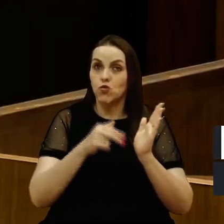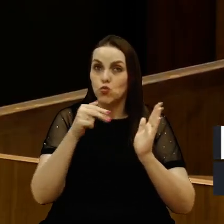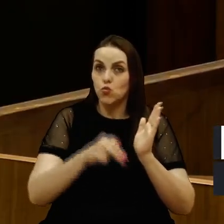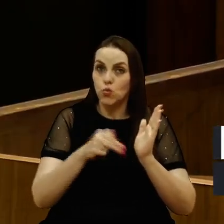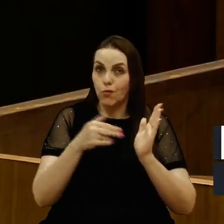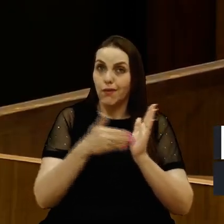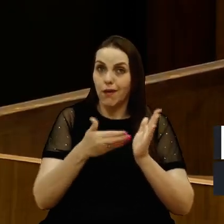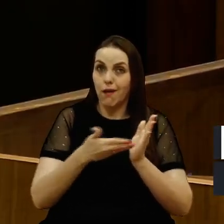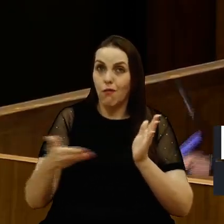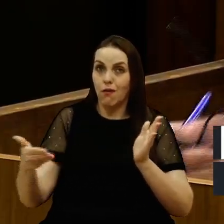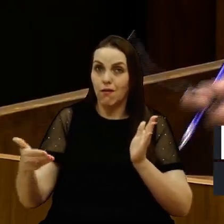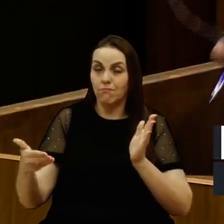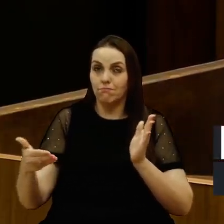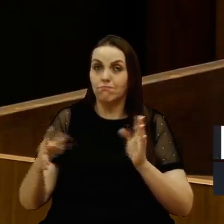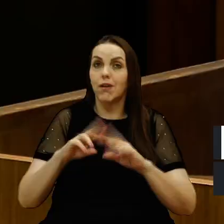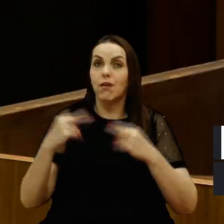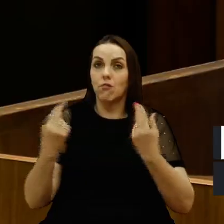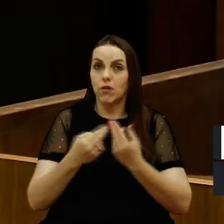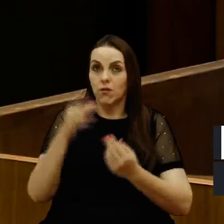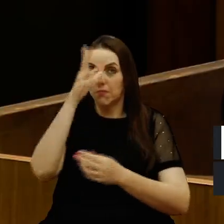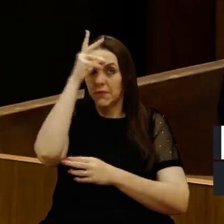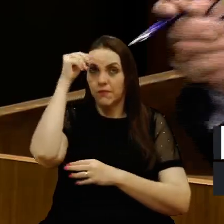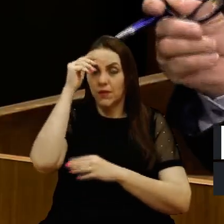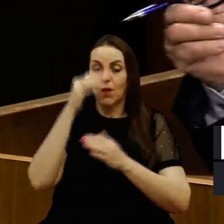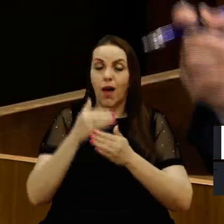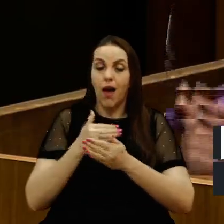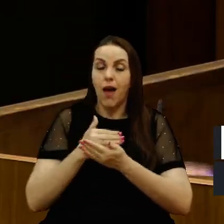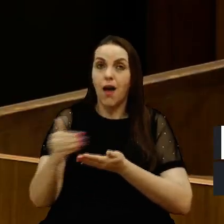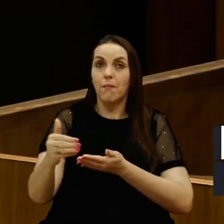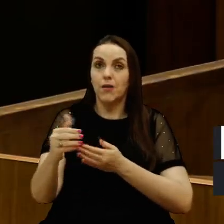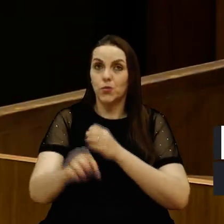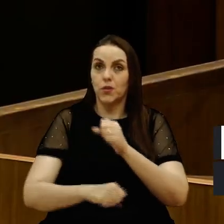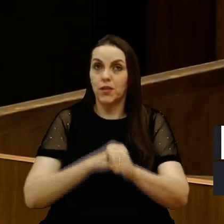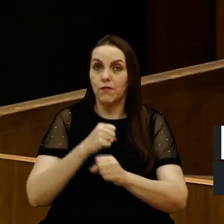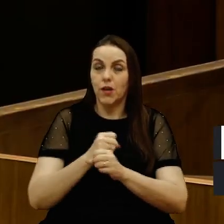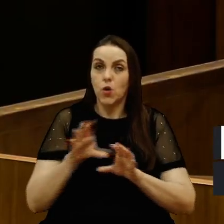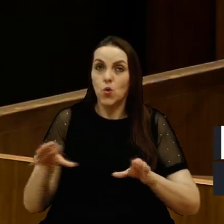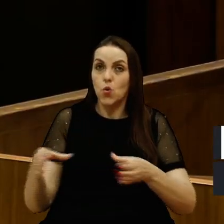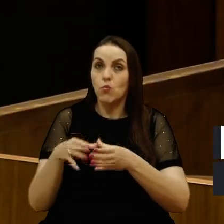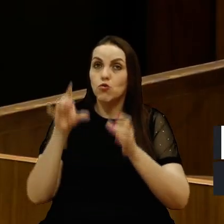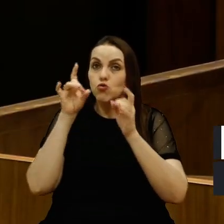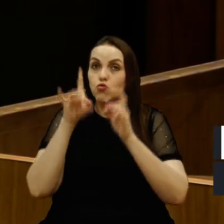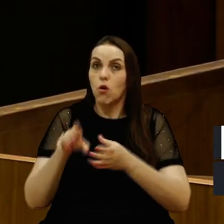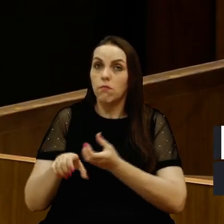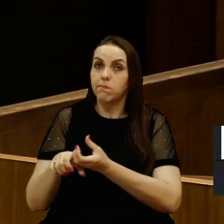que deverá, a partir do ano que vem, ter uma equipe só para saneamento.